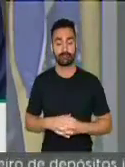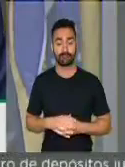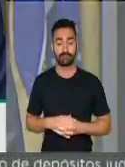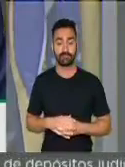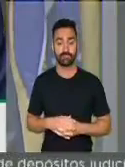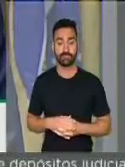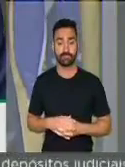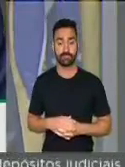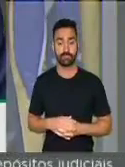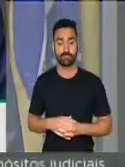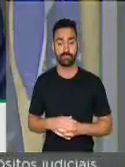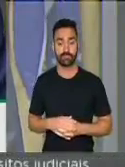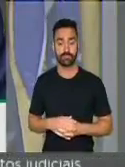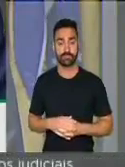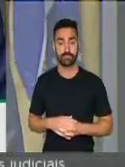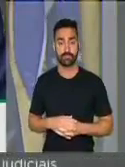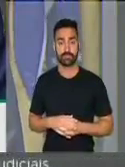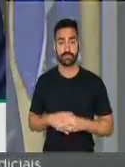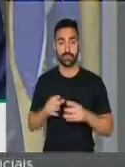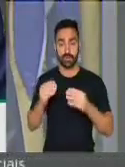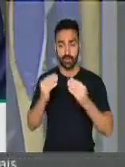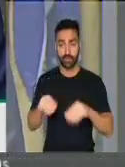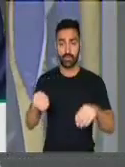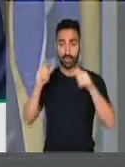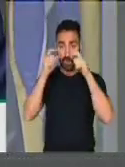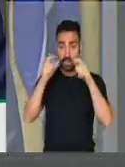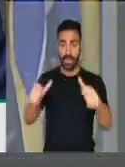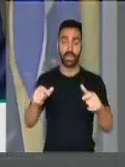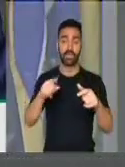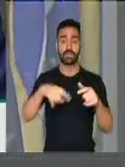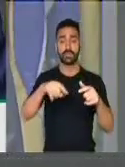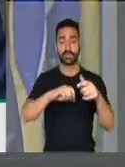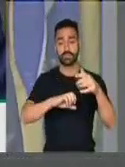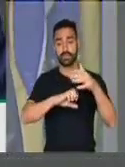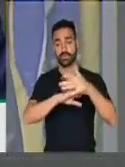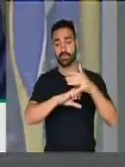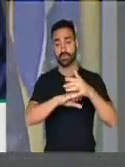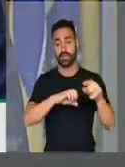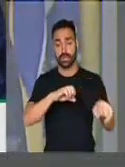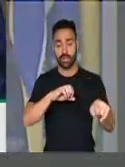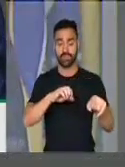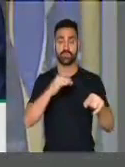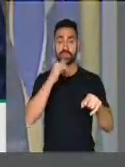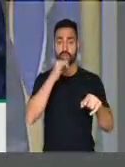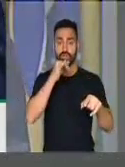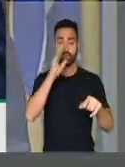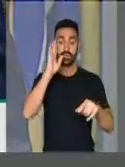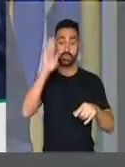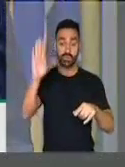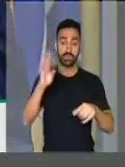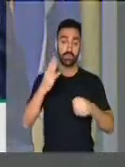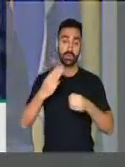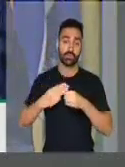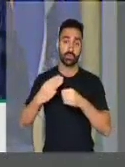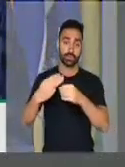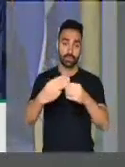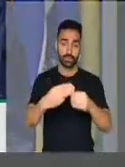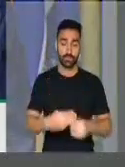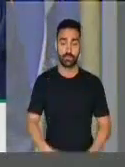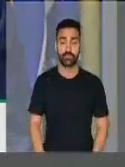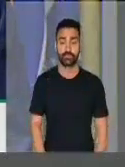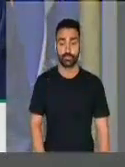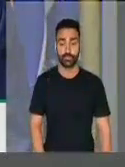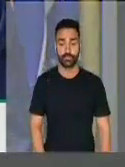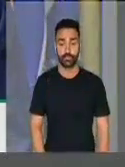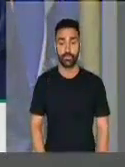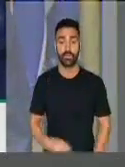os interesses dos estados produtores de energia, principalmente dos municípios.